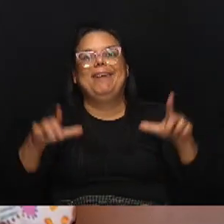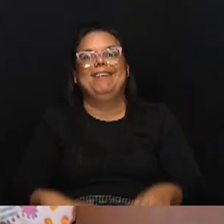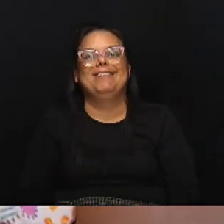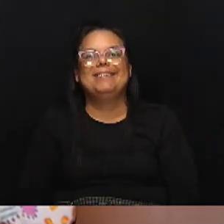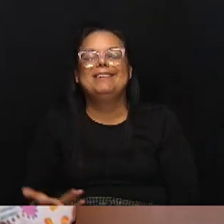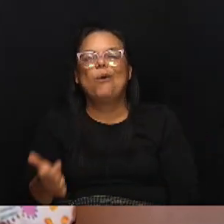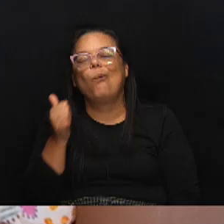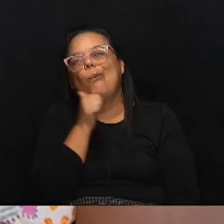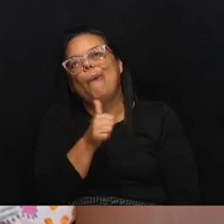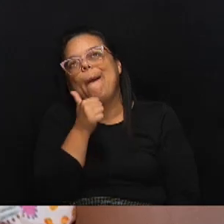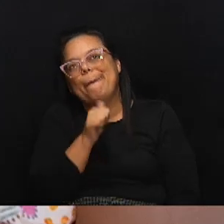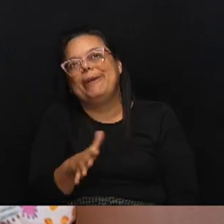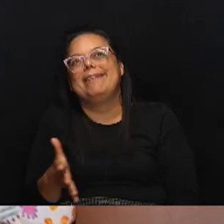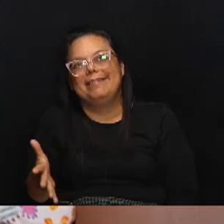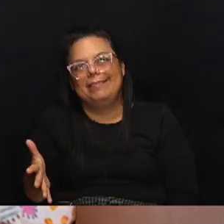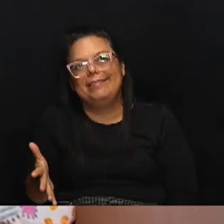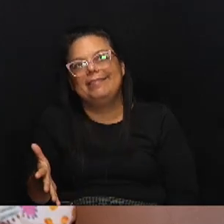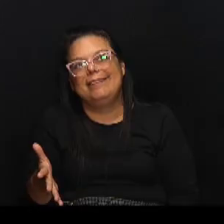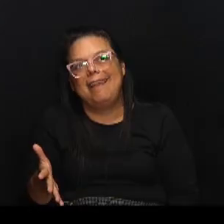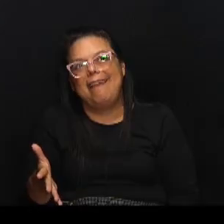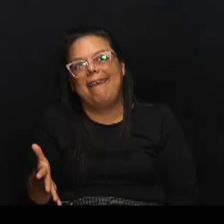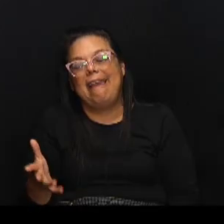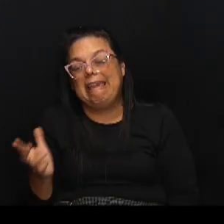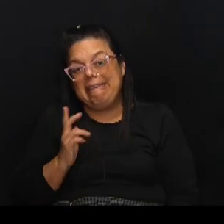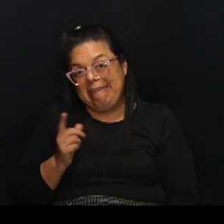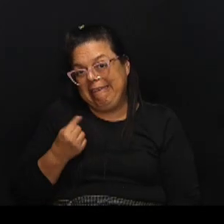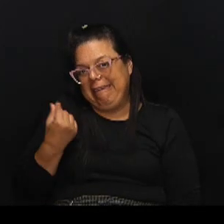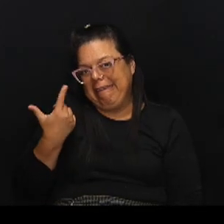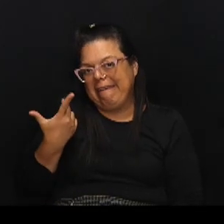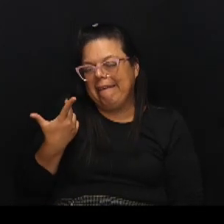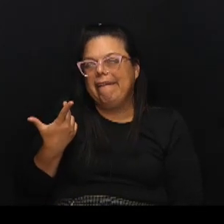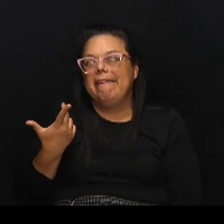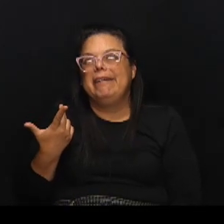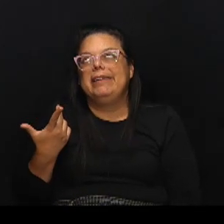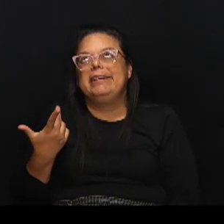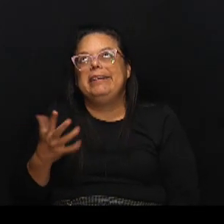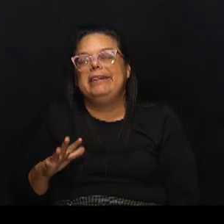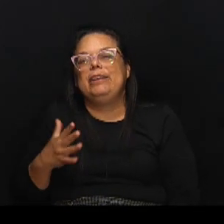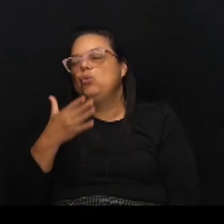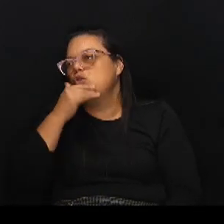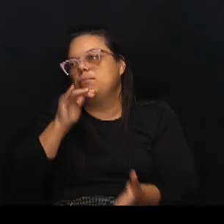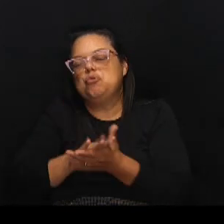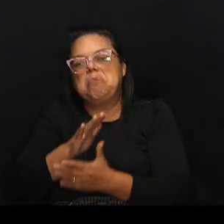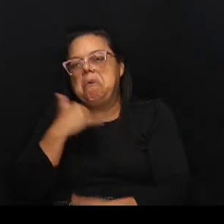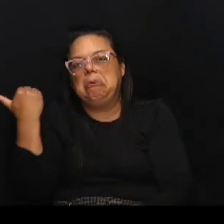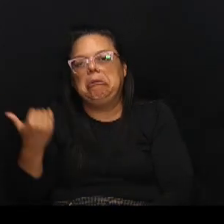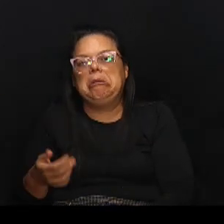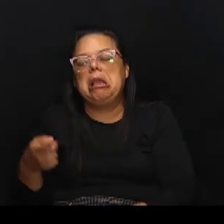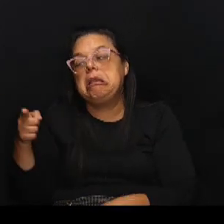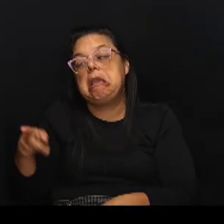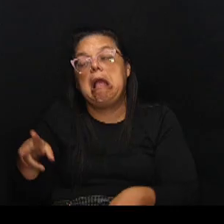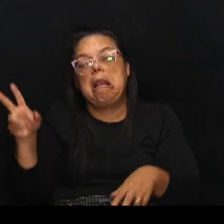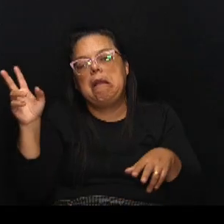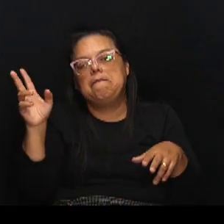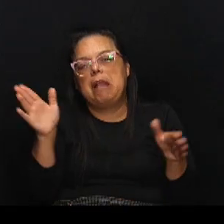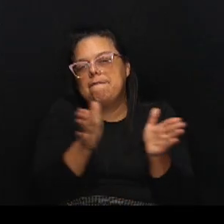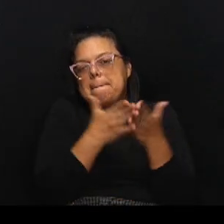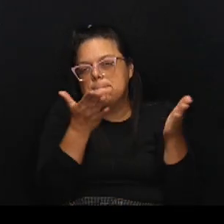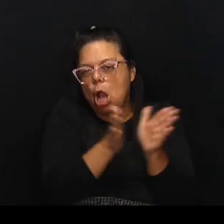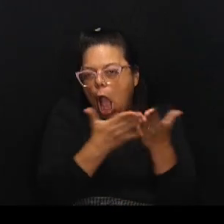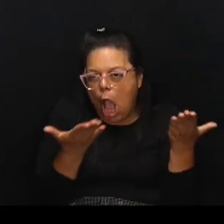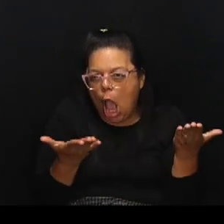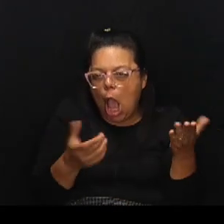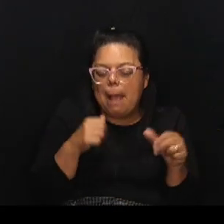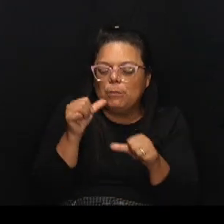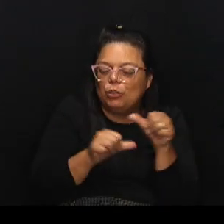branca empobrecia, seja porque o marido morreu e não sabia escrever, porque normalmente eram analfabetas, esse